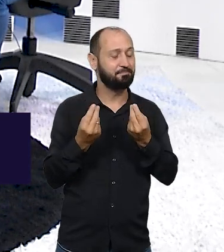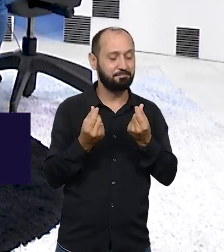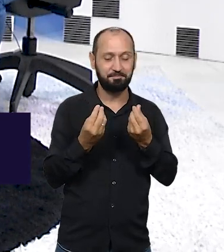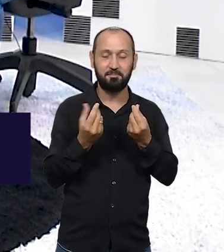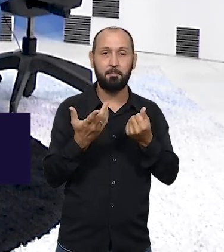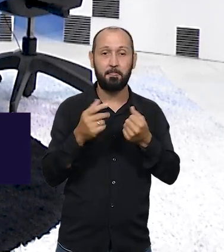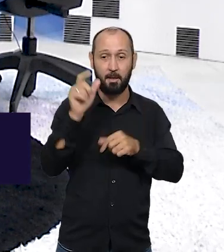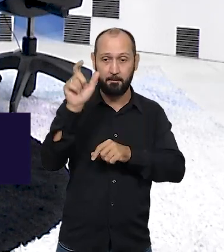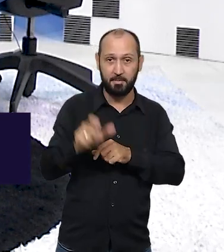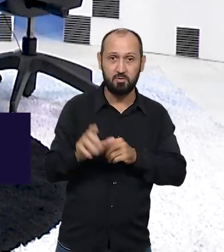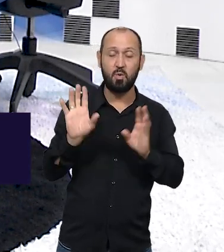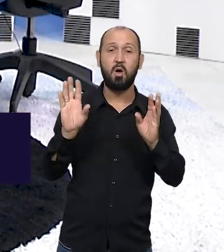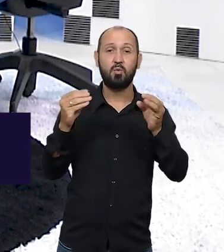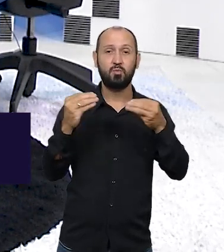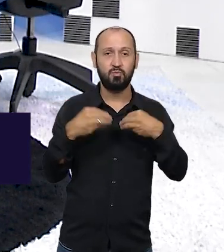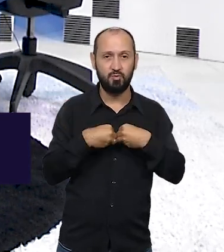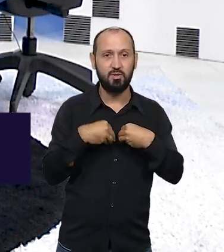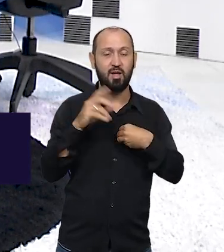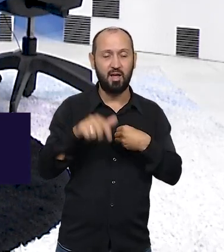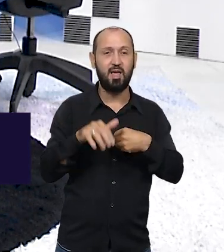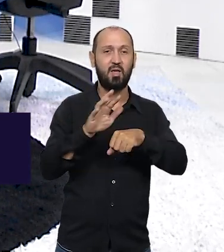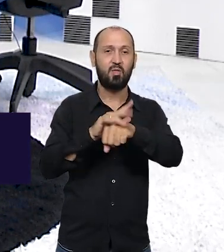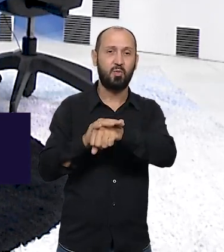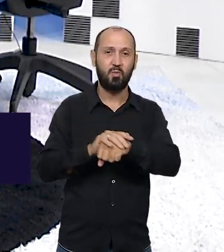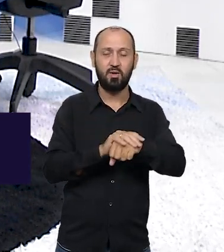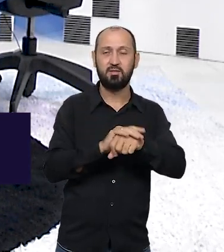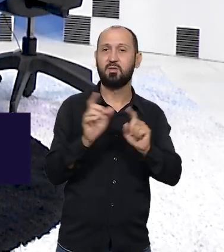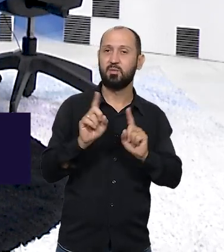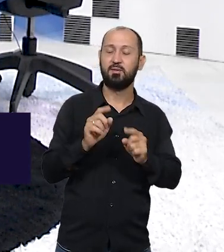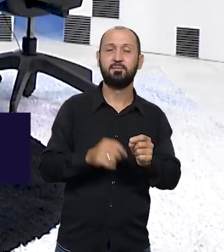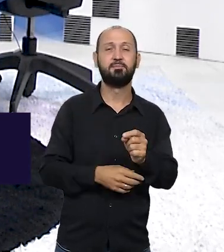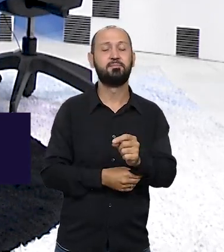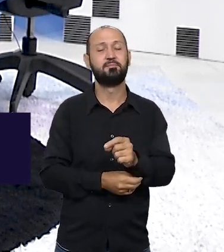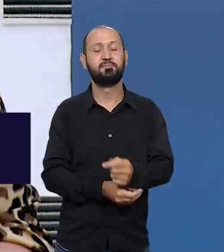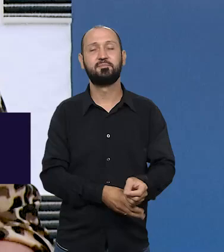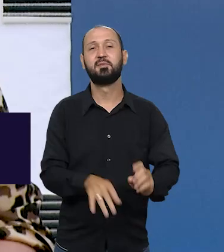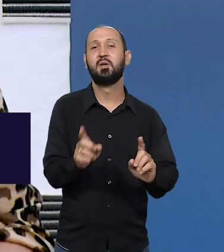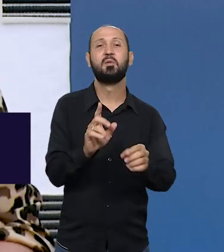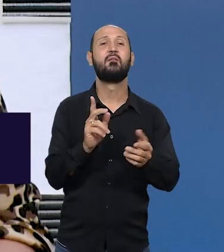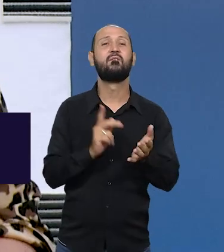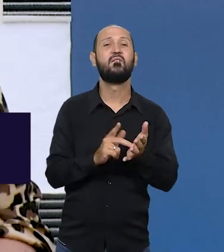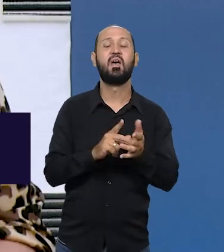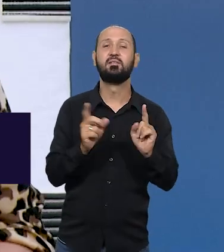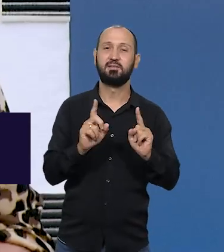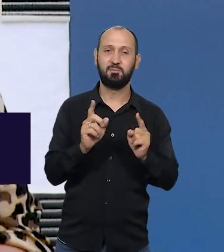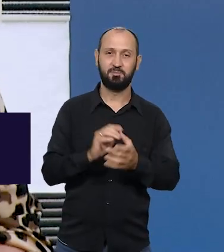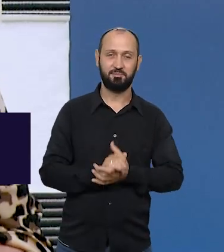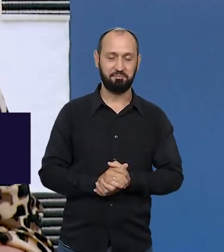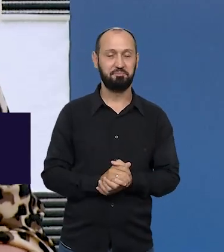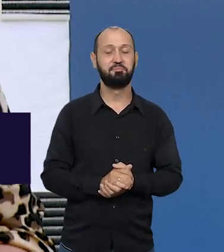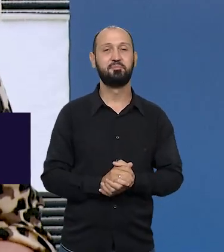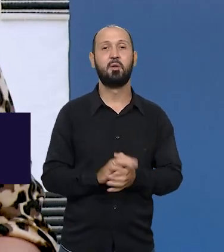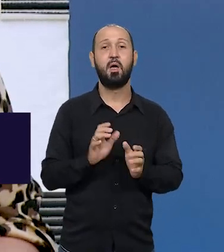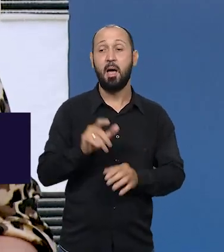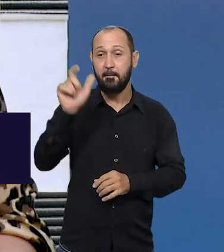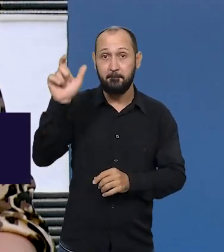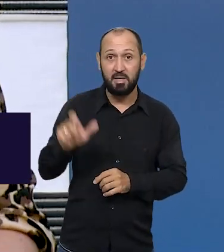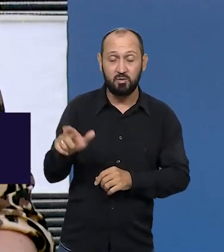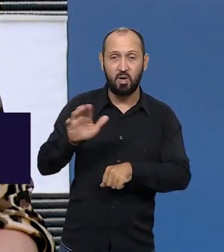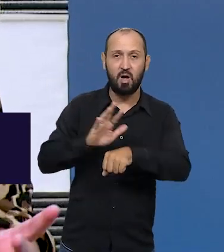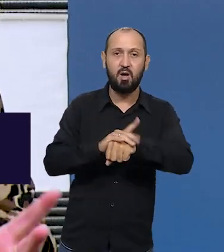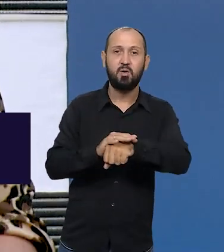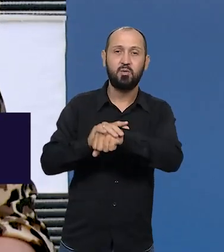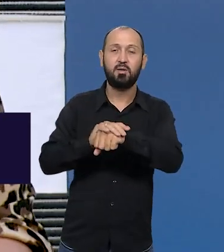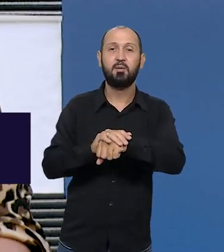pensamento que uma pessoa autista é doente, e isso não é. Isso não é verdade, né? Na verdade, uma